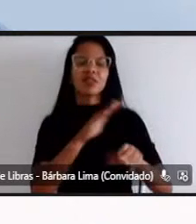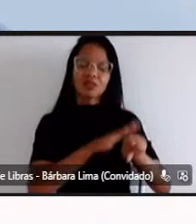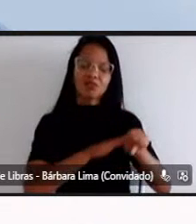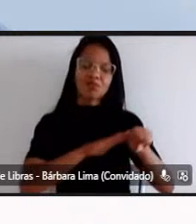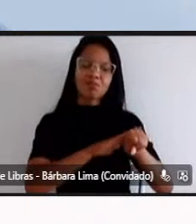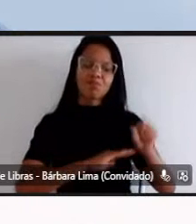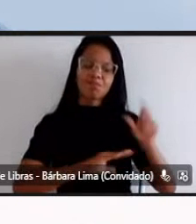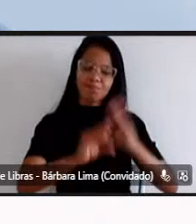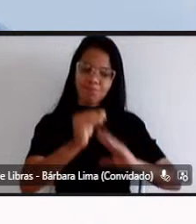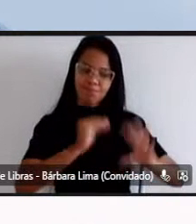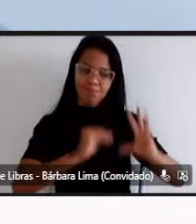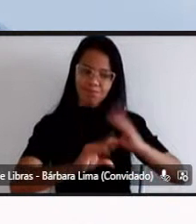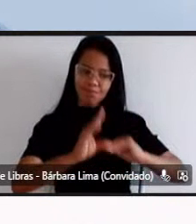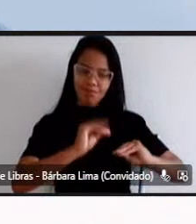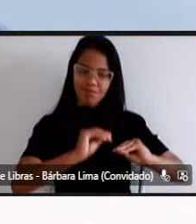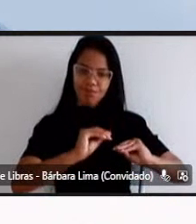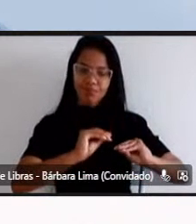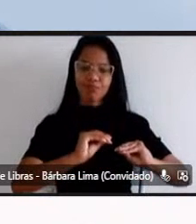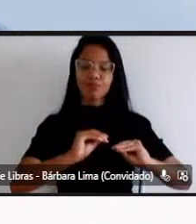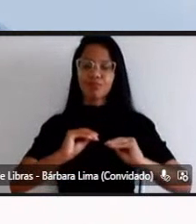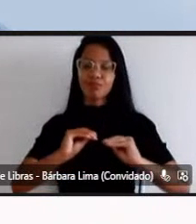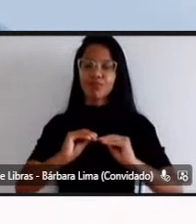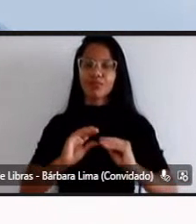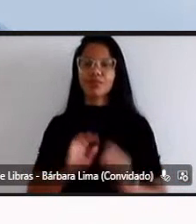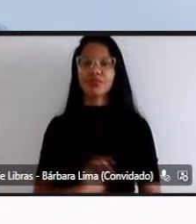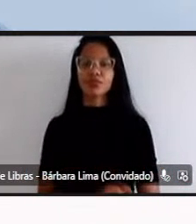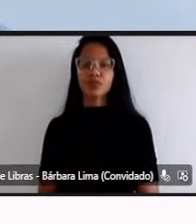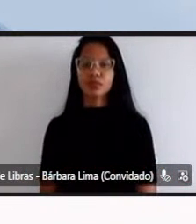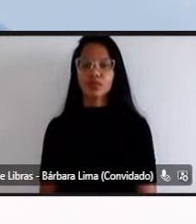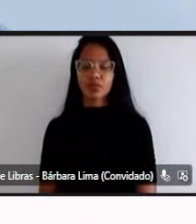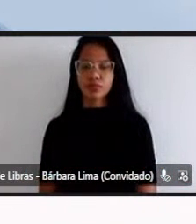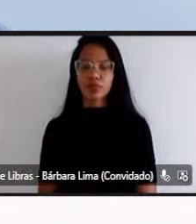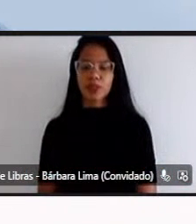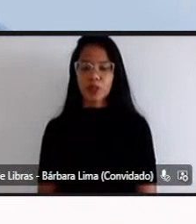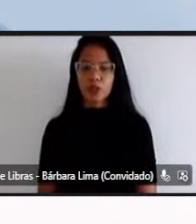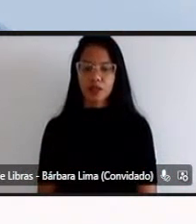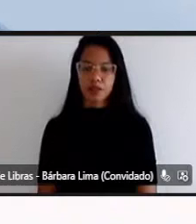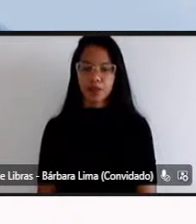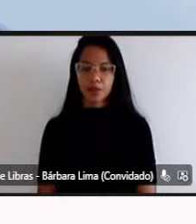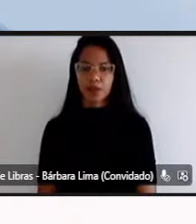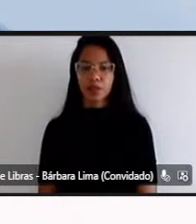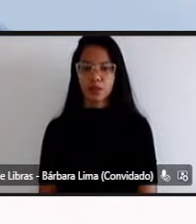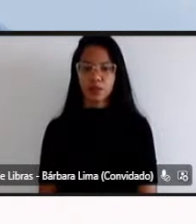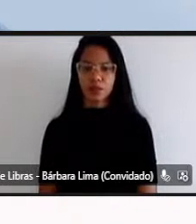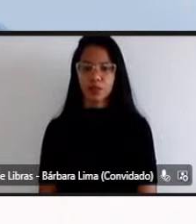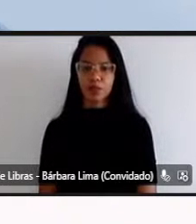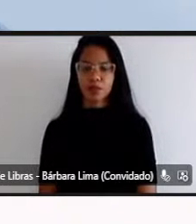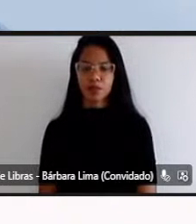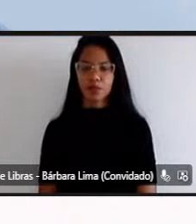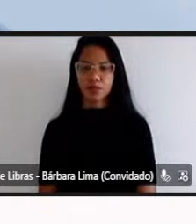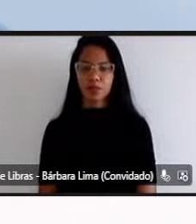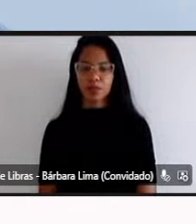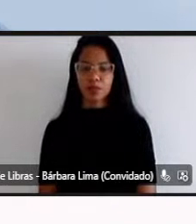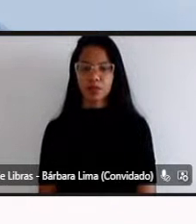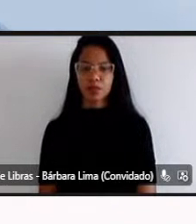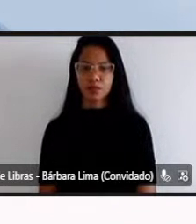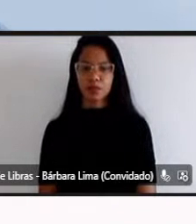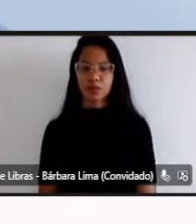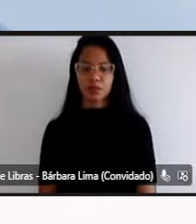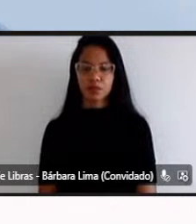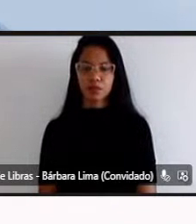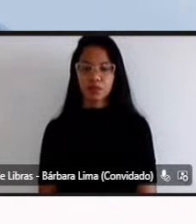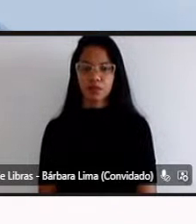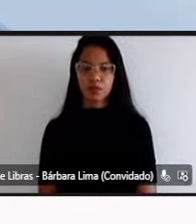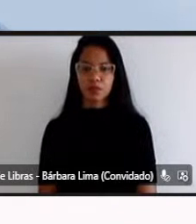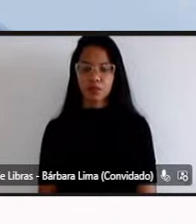The facilitator helps each of the parties to communicate what they want to communicate in a respectful